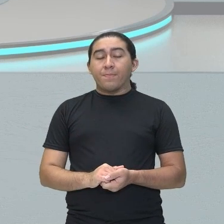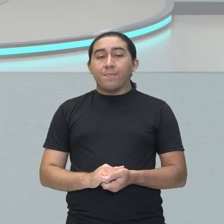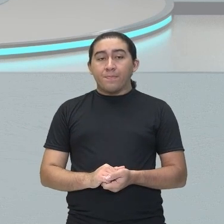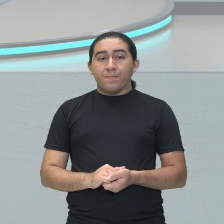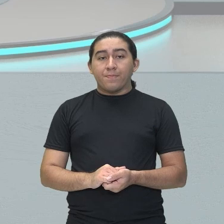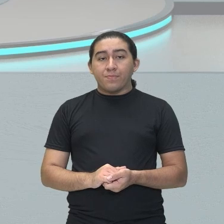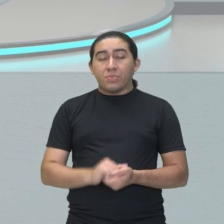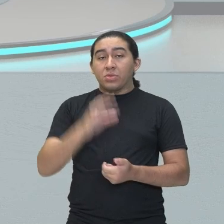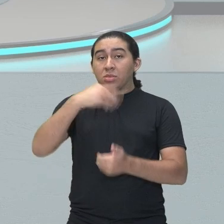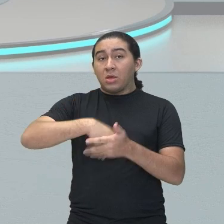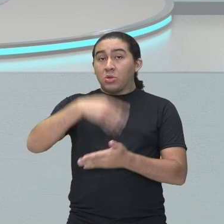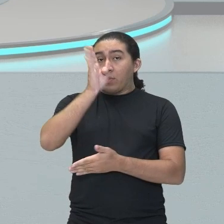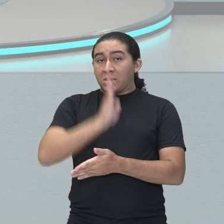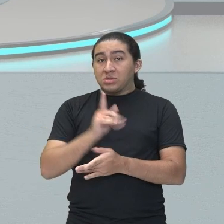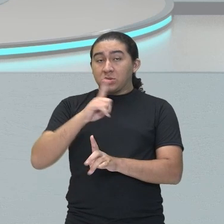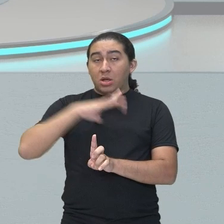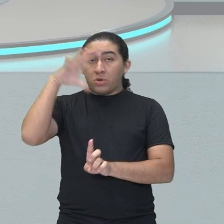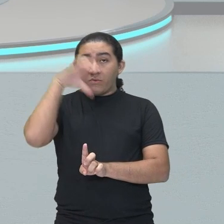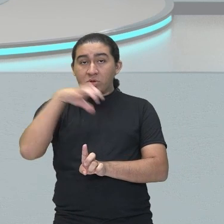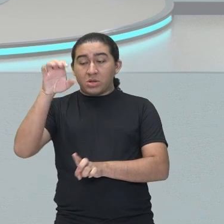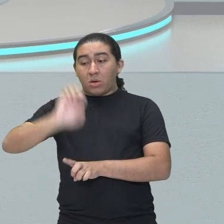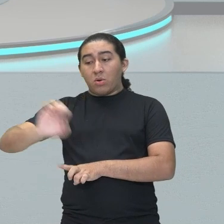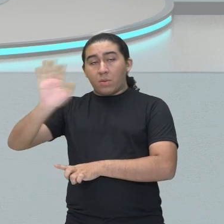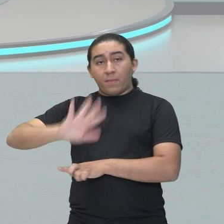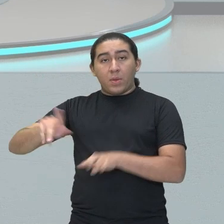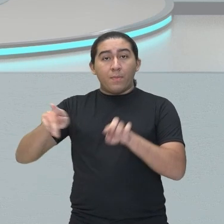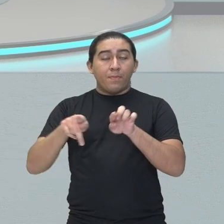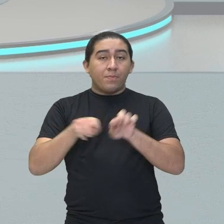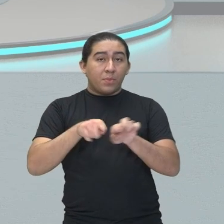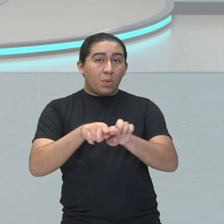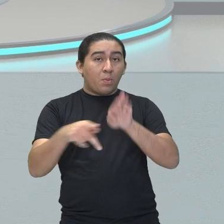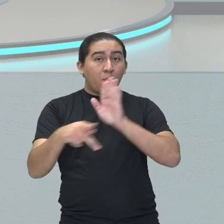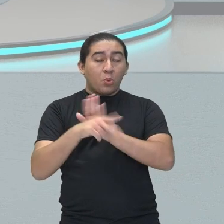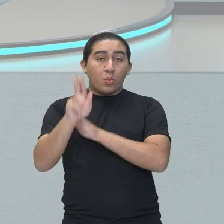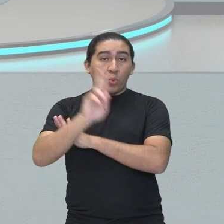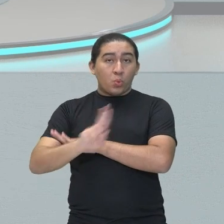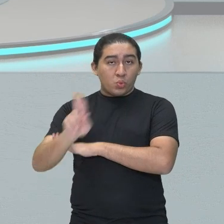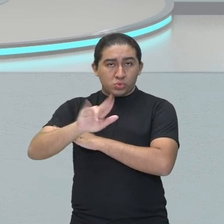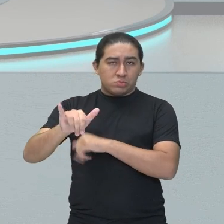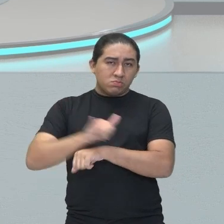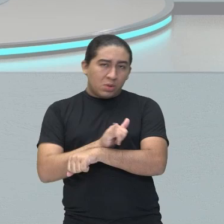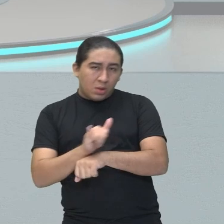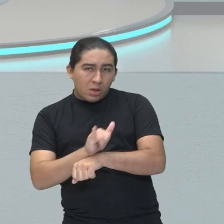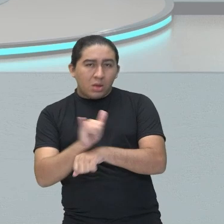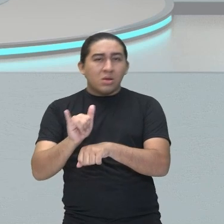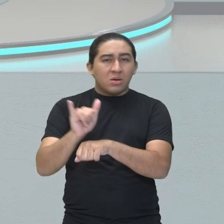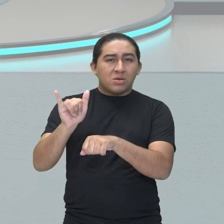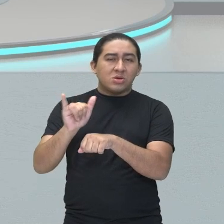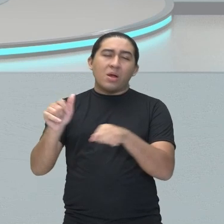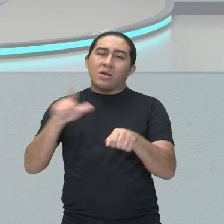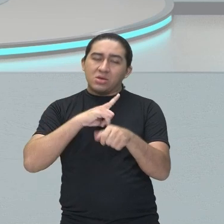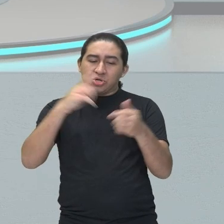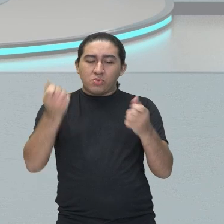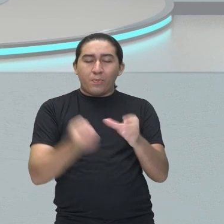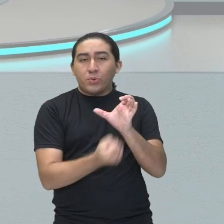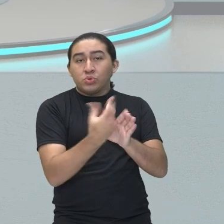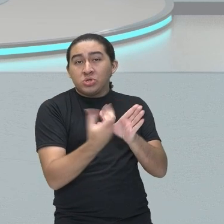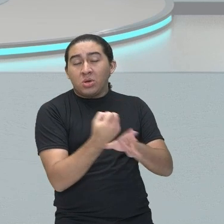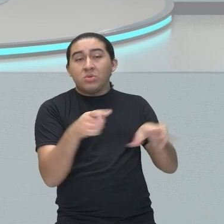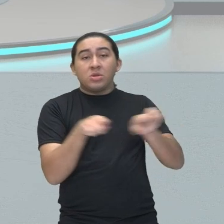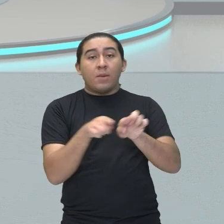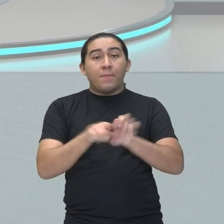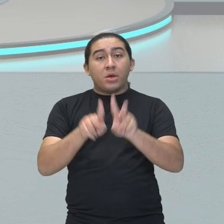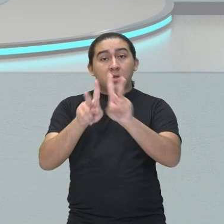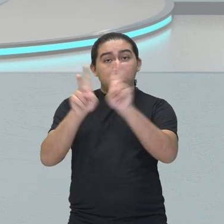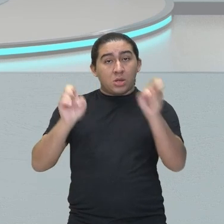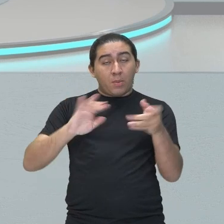influência europeia, tanto por meio da apropriação de técnicas e temas típicos do arcadismo europeu,